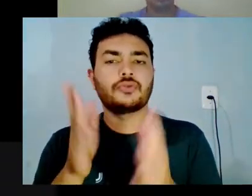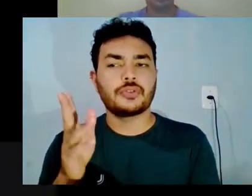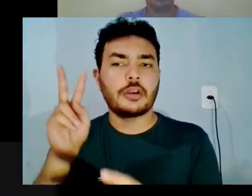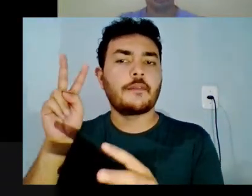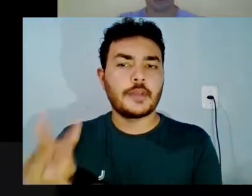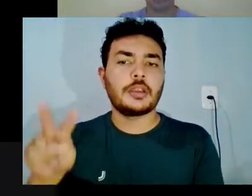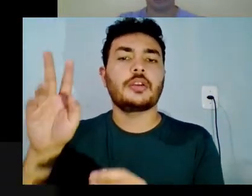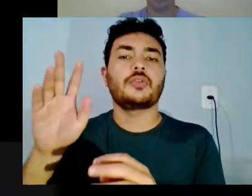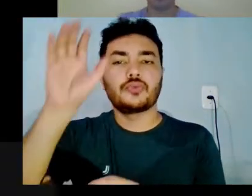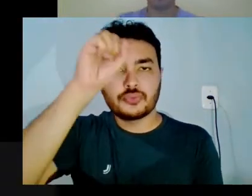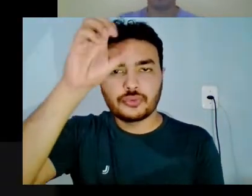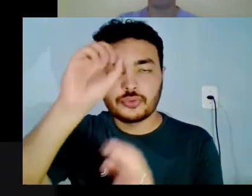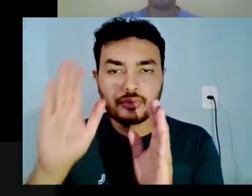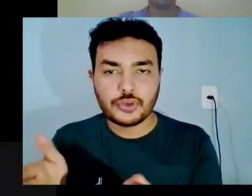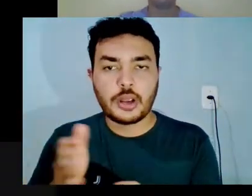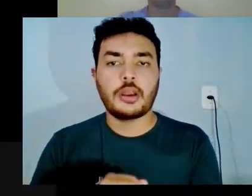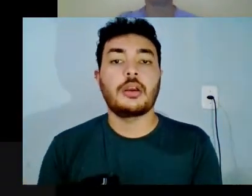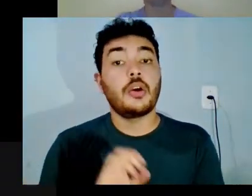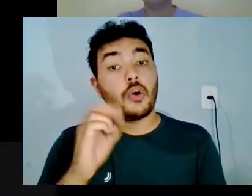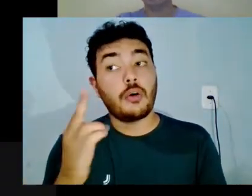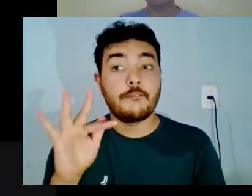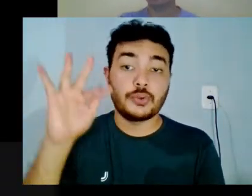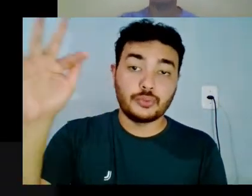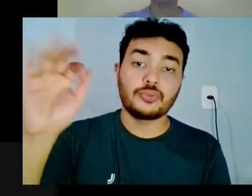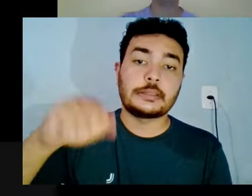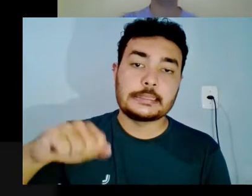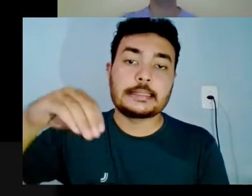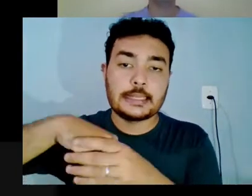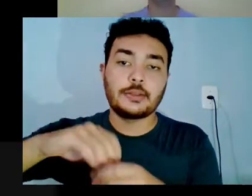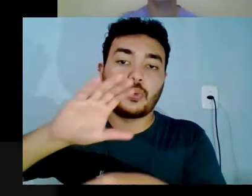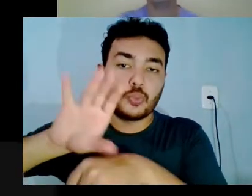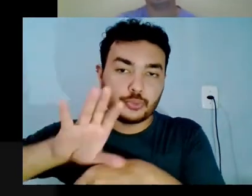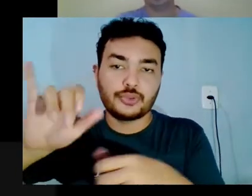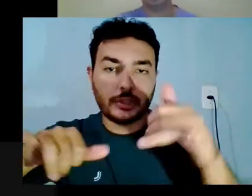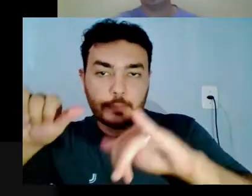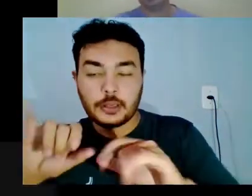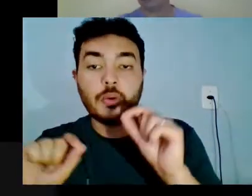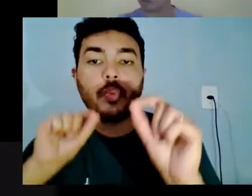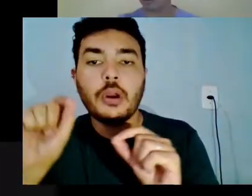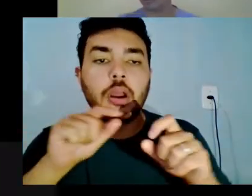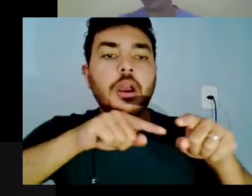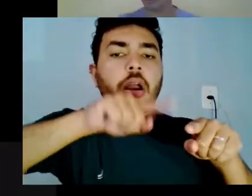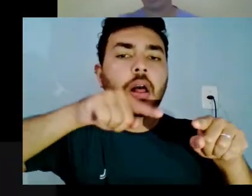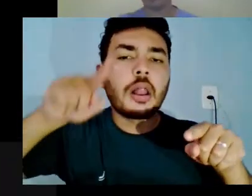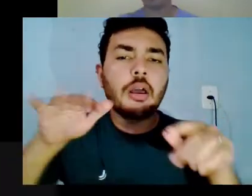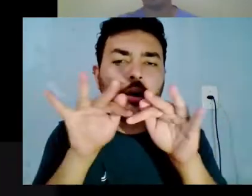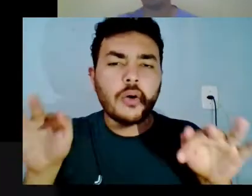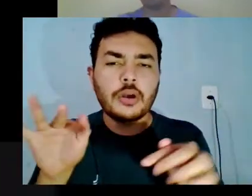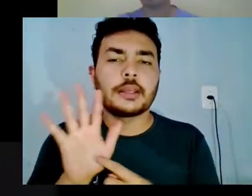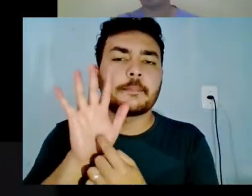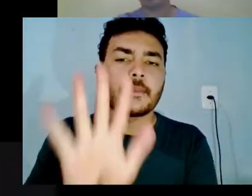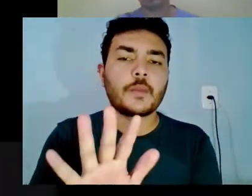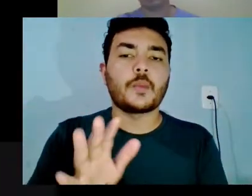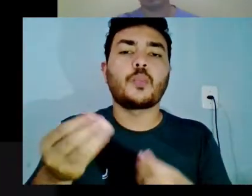não viram, verão ainda em algum momento, que a função de onda, né, criada e que expressa o comportamento de um elétron,